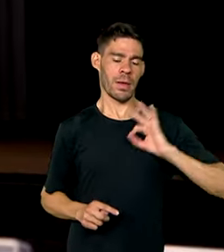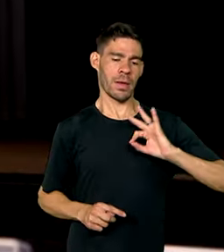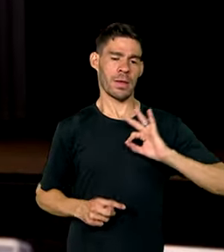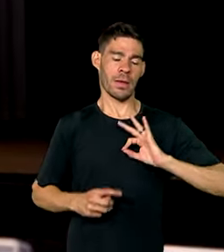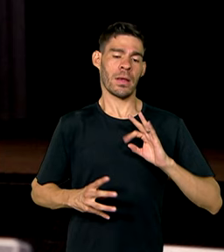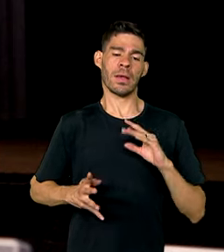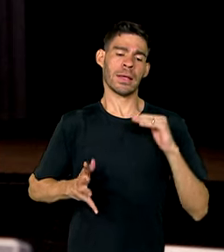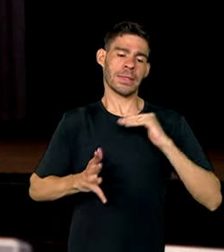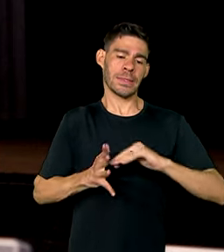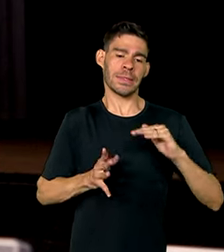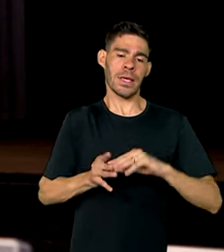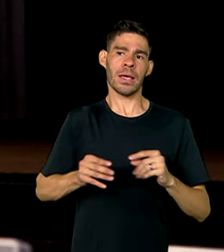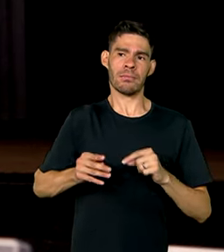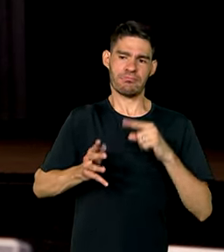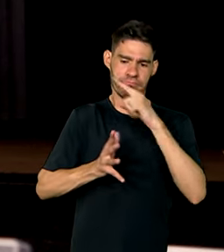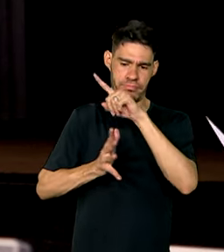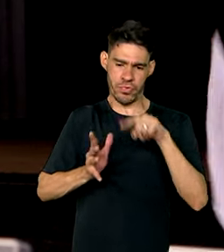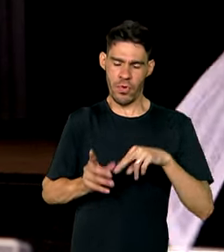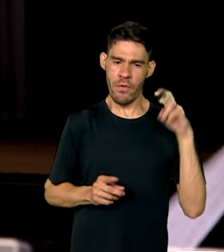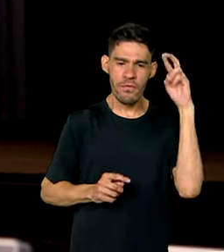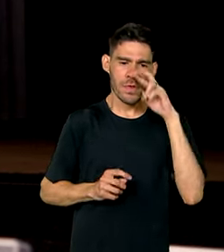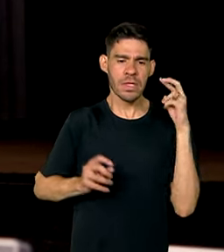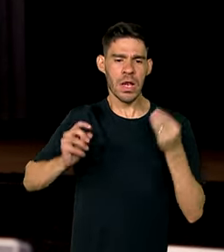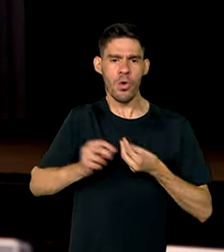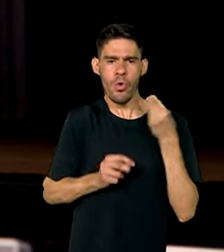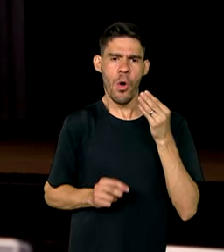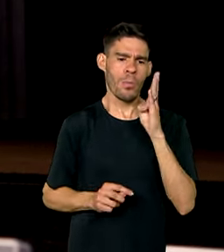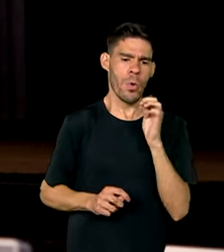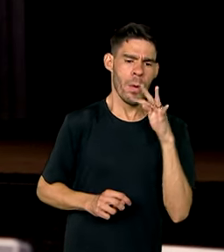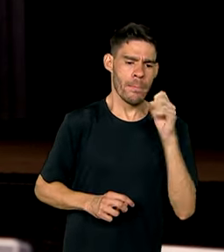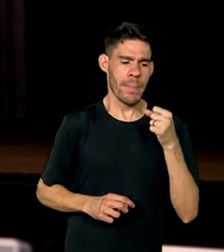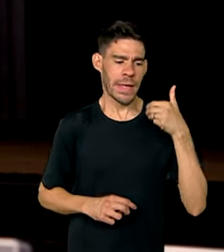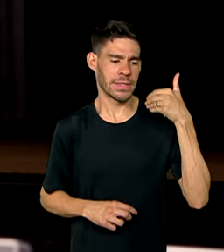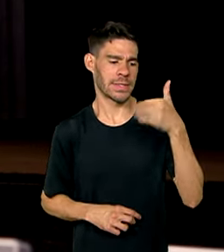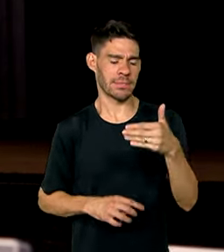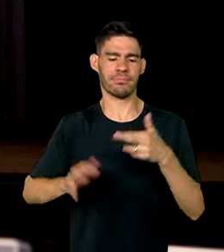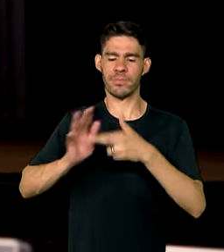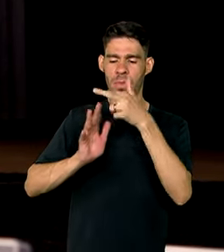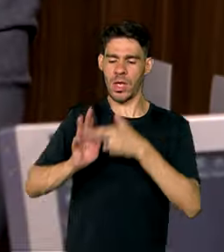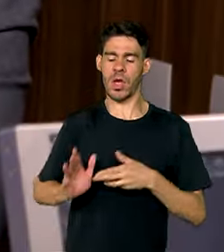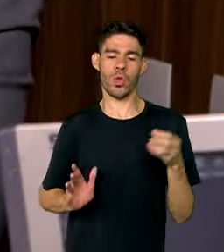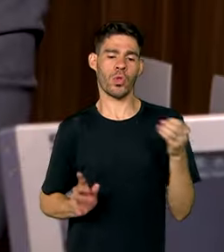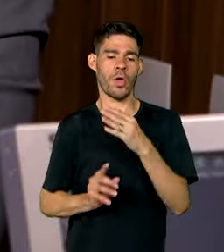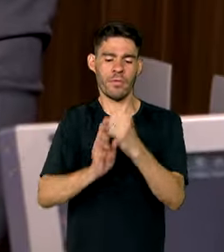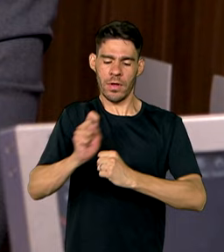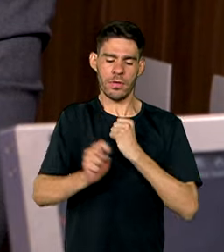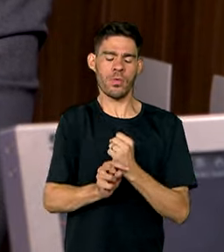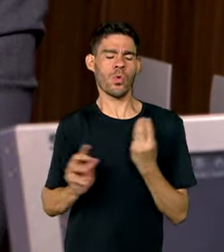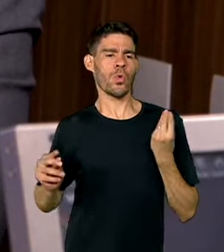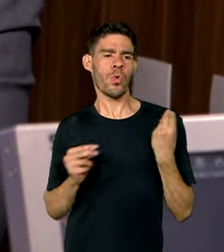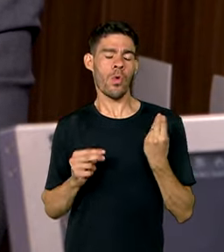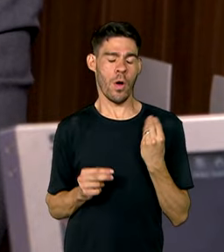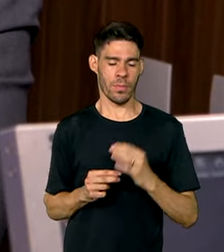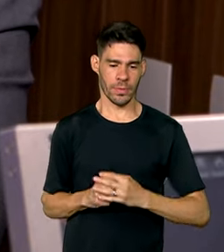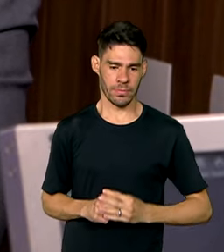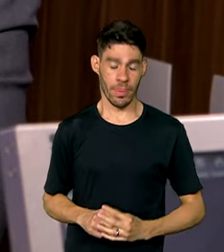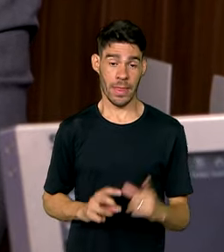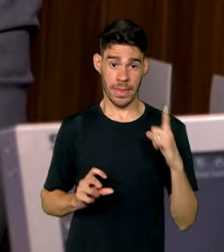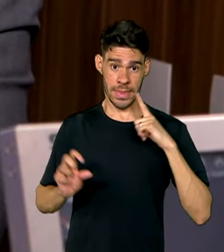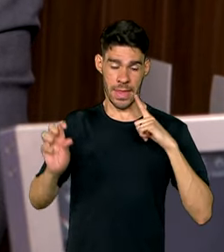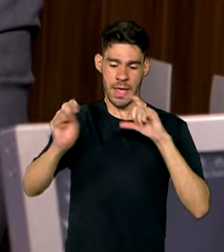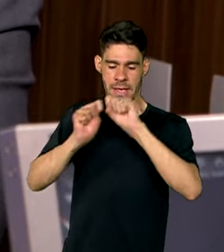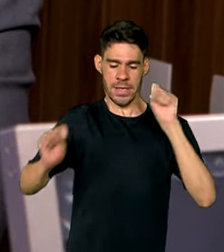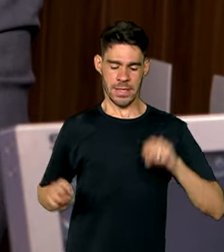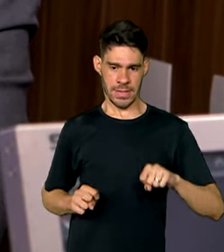Secretaria de Prêmios e Apostas vai fiscalizar as bets a partir das novas regras, a partir do ano que vem? Aqui nós temos um sistema